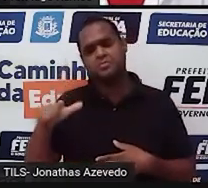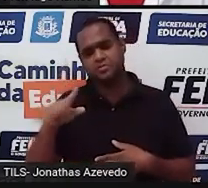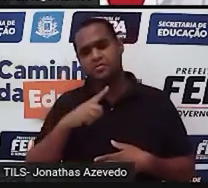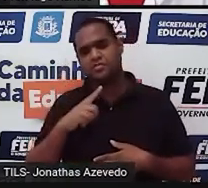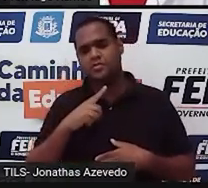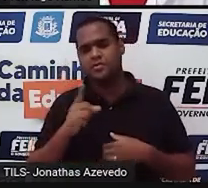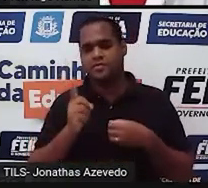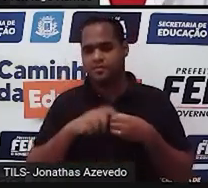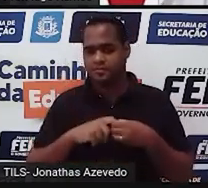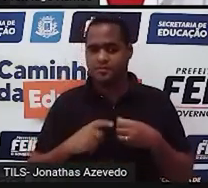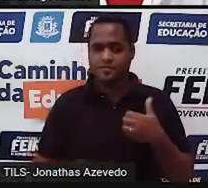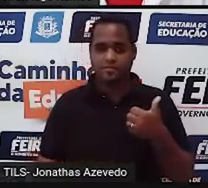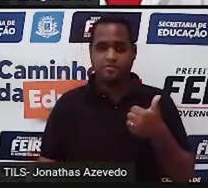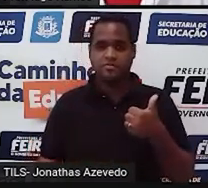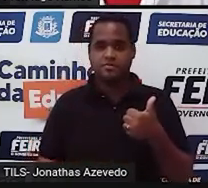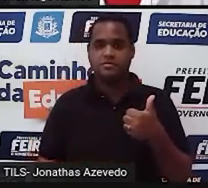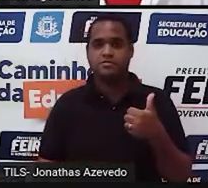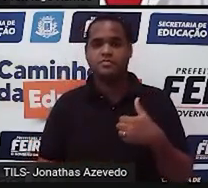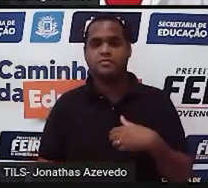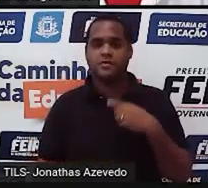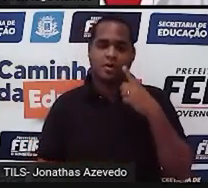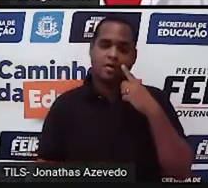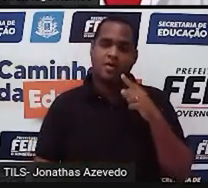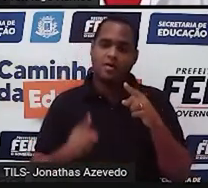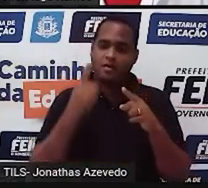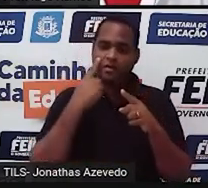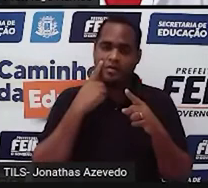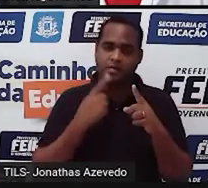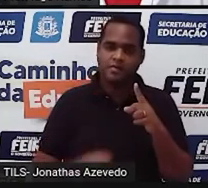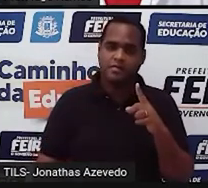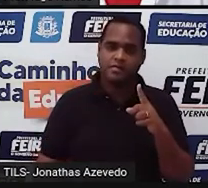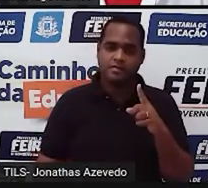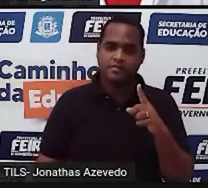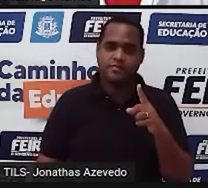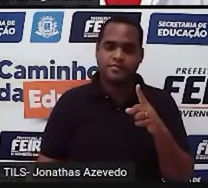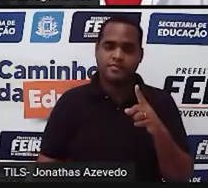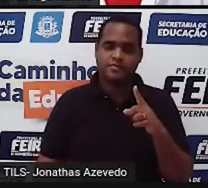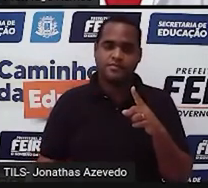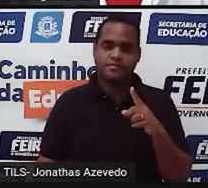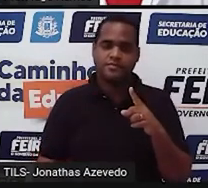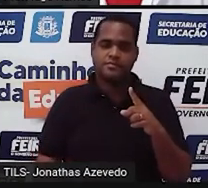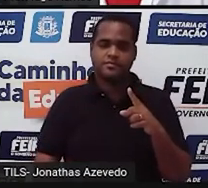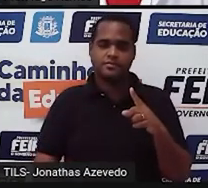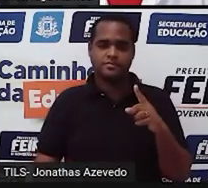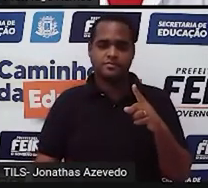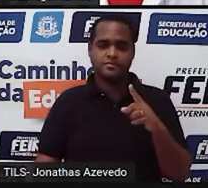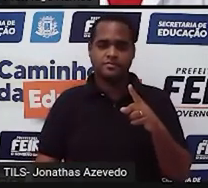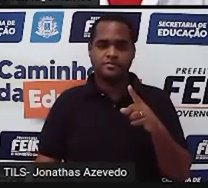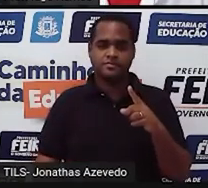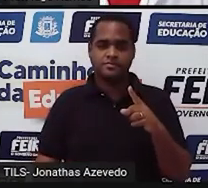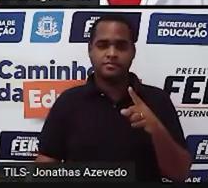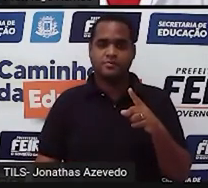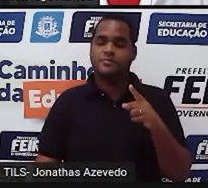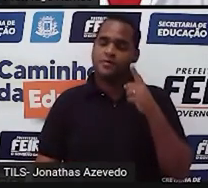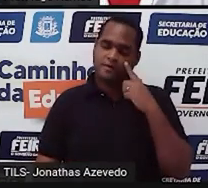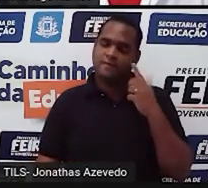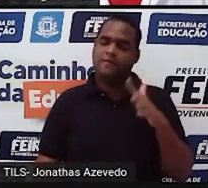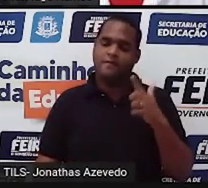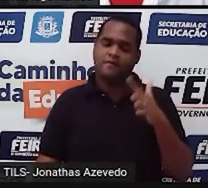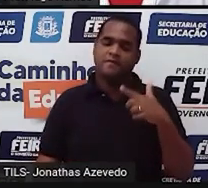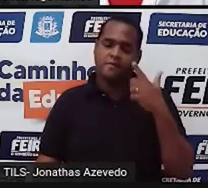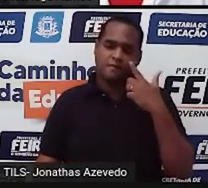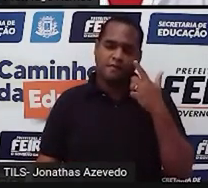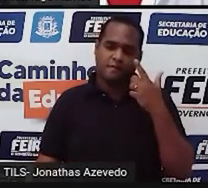então estamos voltando ó olha só estamos voltando Bom vamos lá